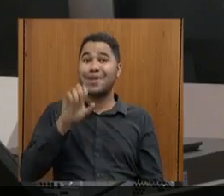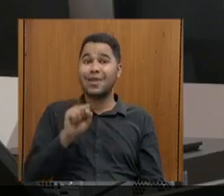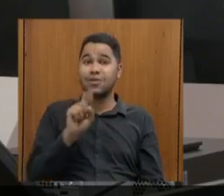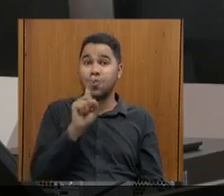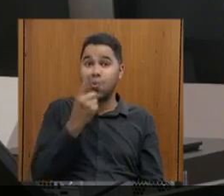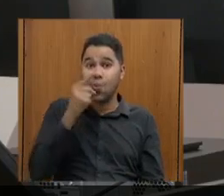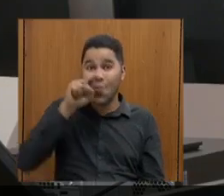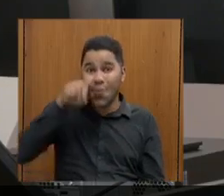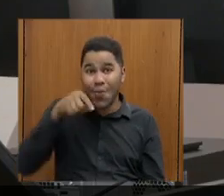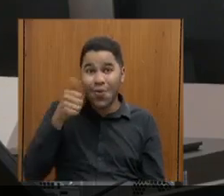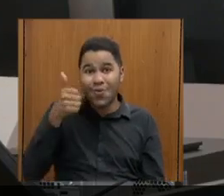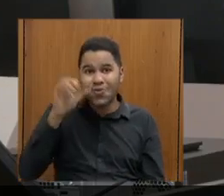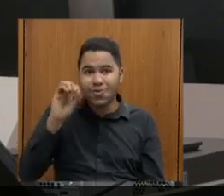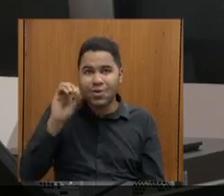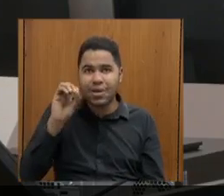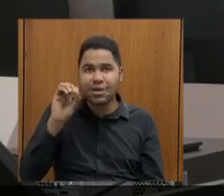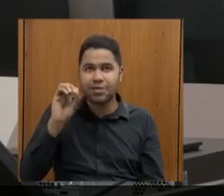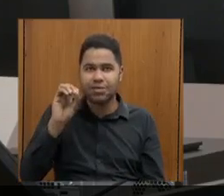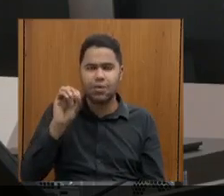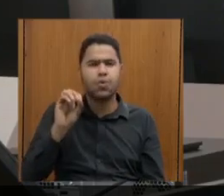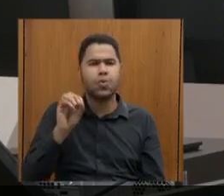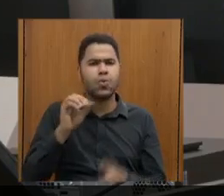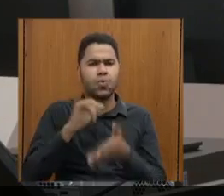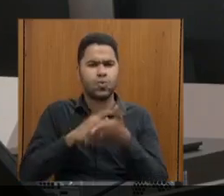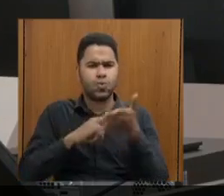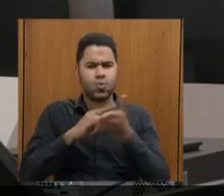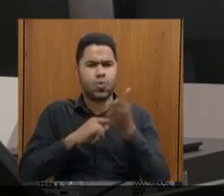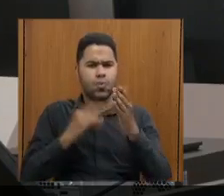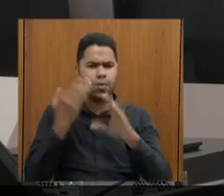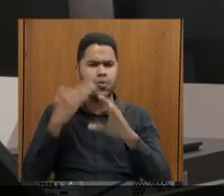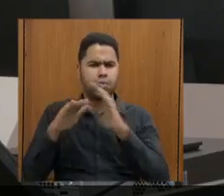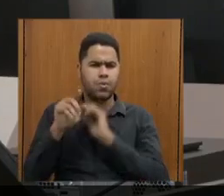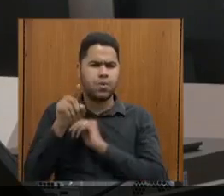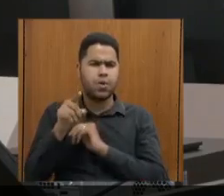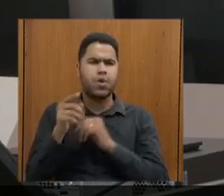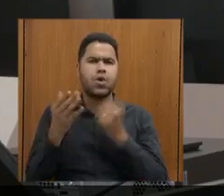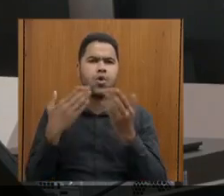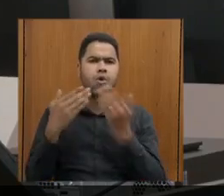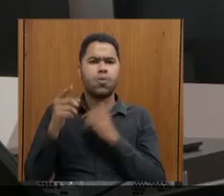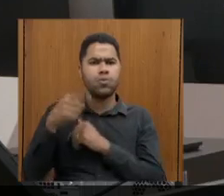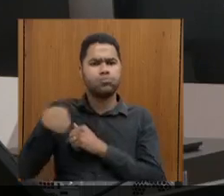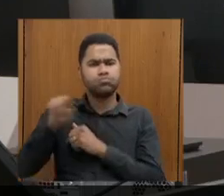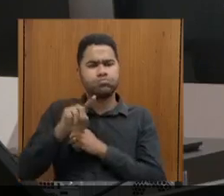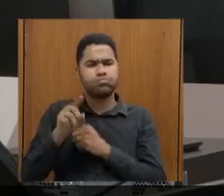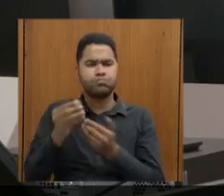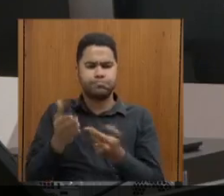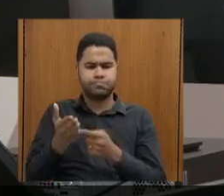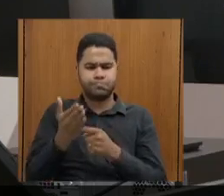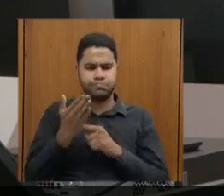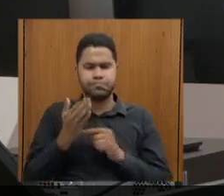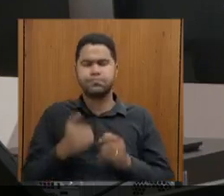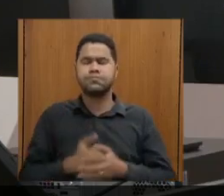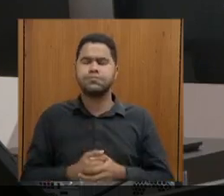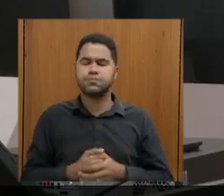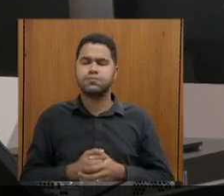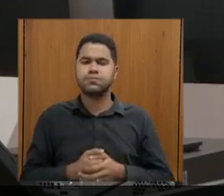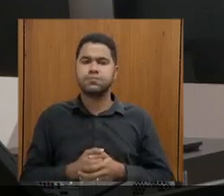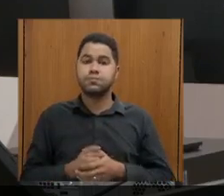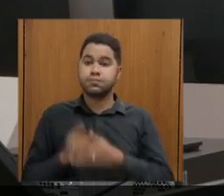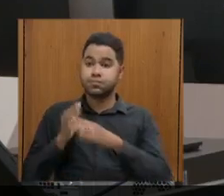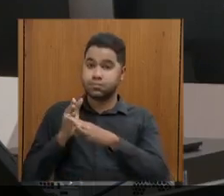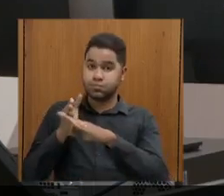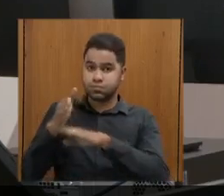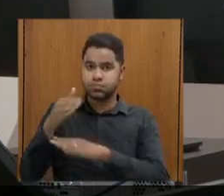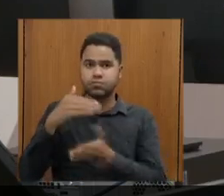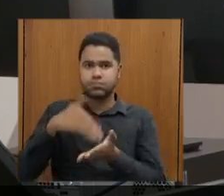10 os documentos eu te entreguei você passou para Fernanda ali que conversou com o pessoal que trouxe para mim eu fui até